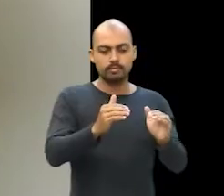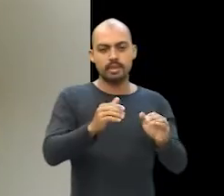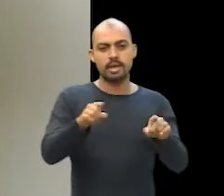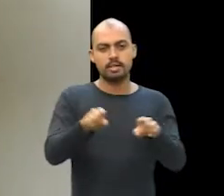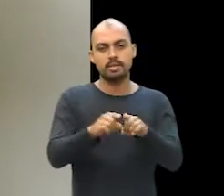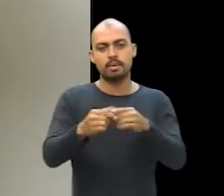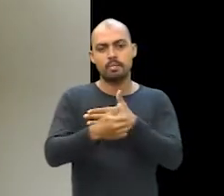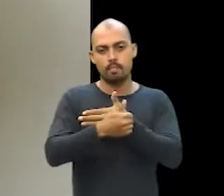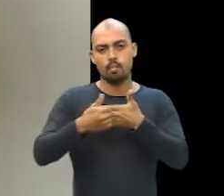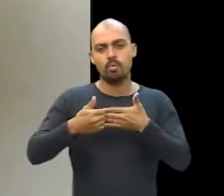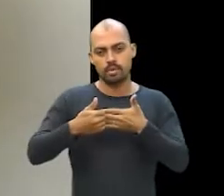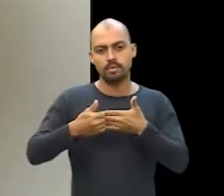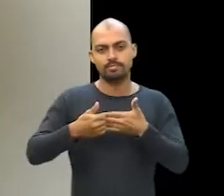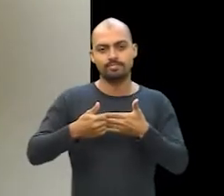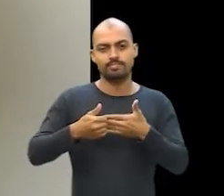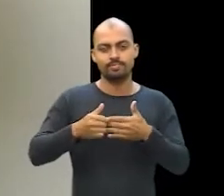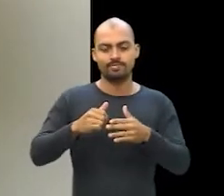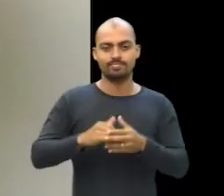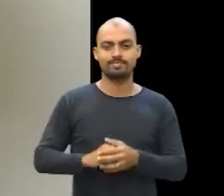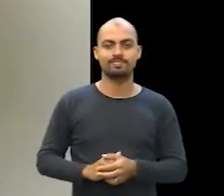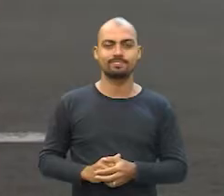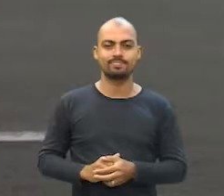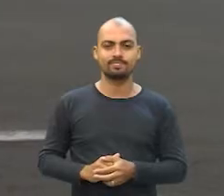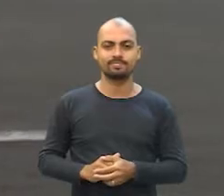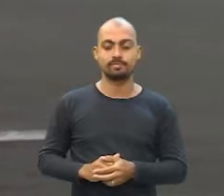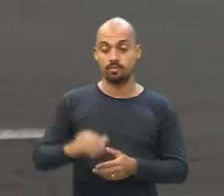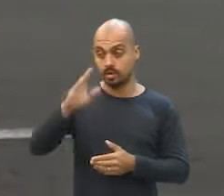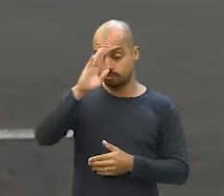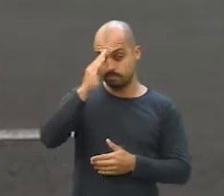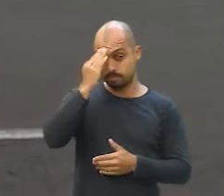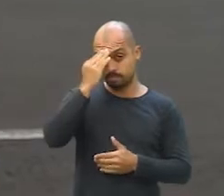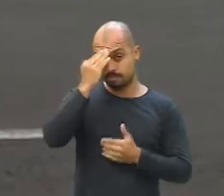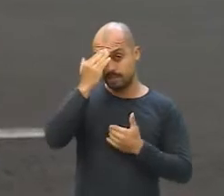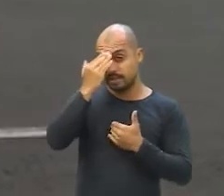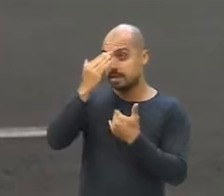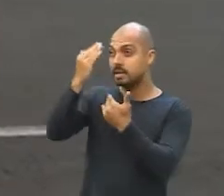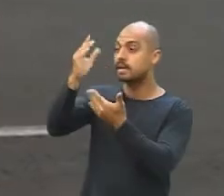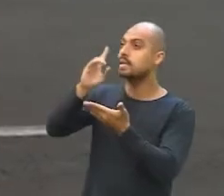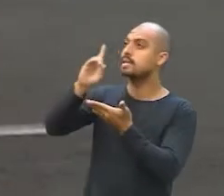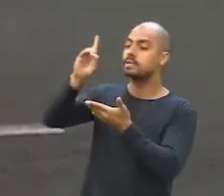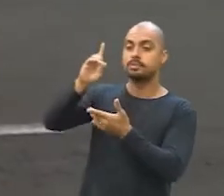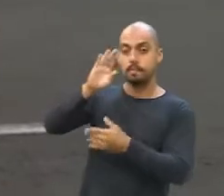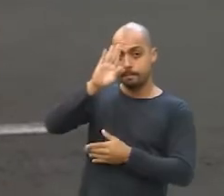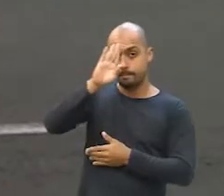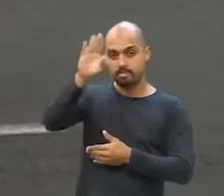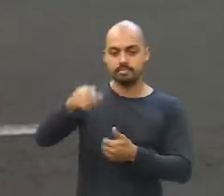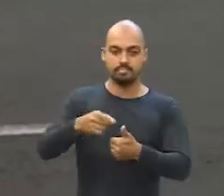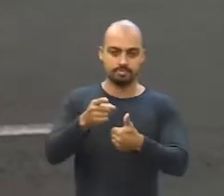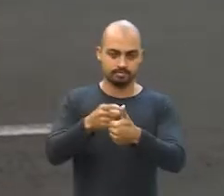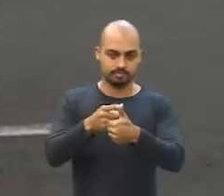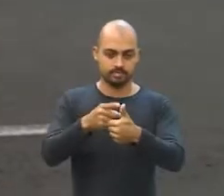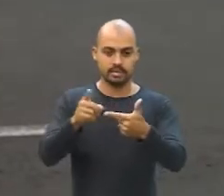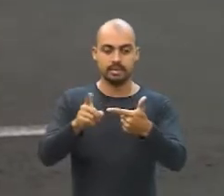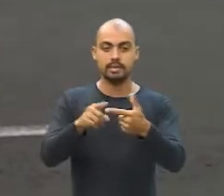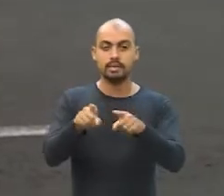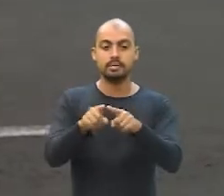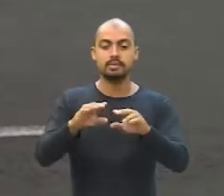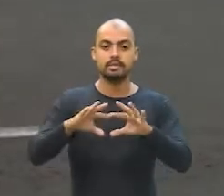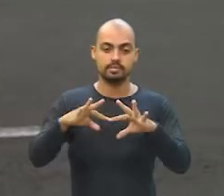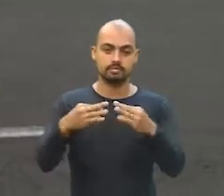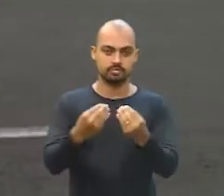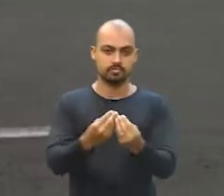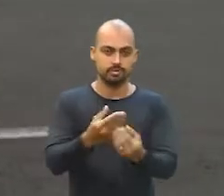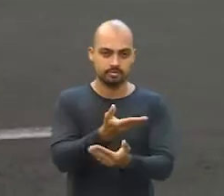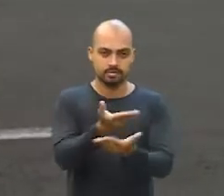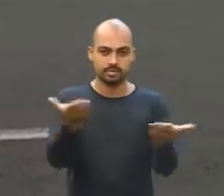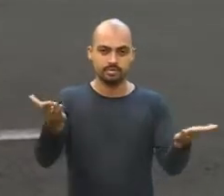moral, norteando o meu trabalho na Câmara Municipal. Primeiramente, quero agradecer a Deus e a todas as pessoas que confiaram a